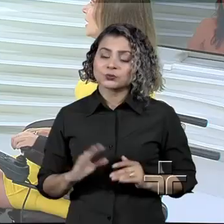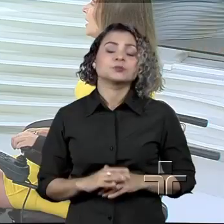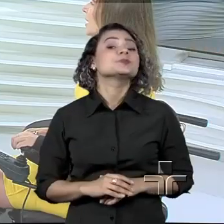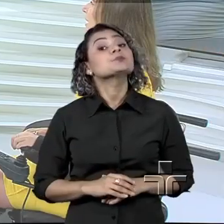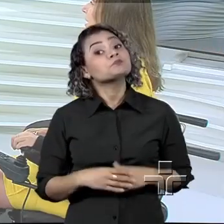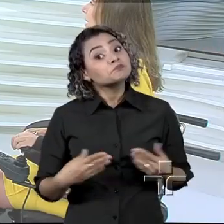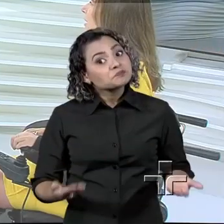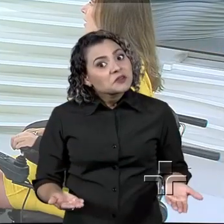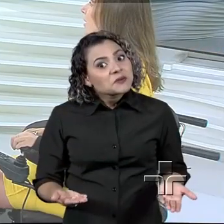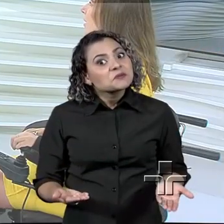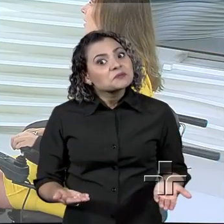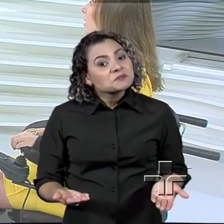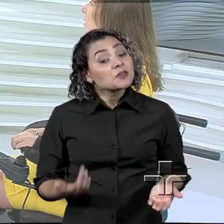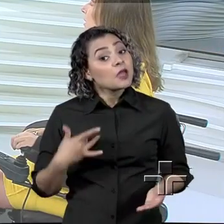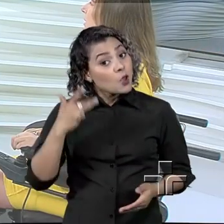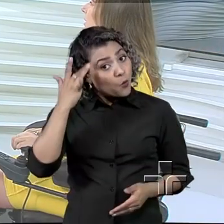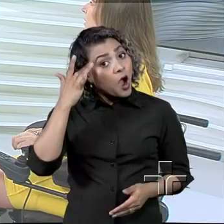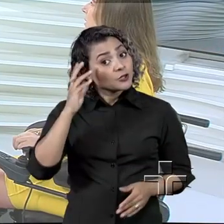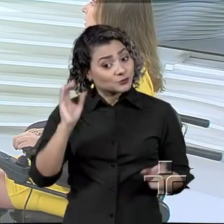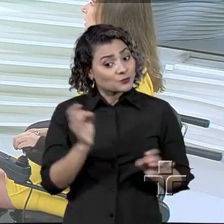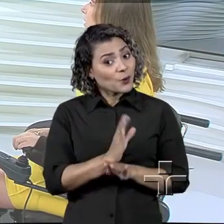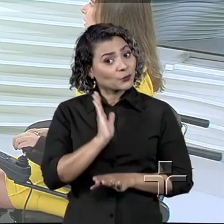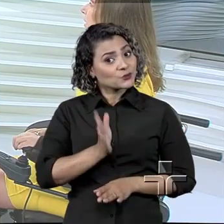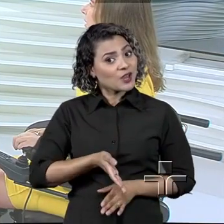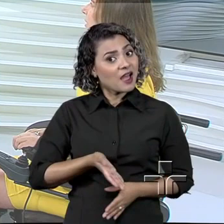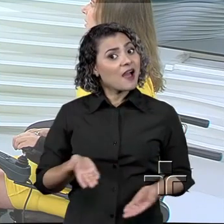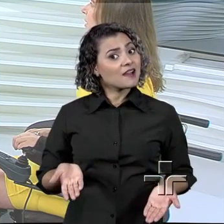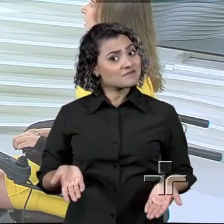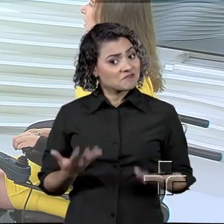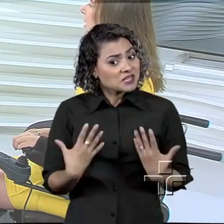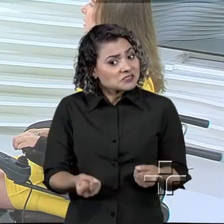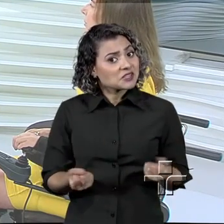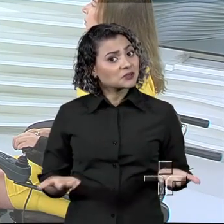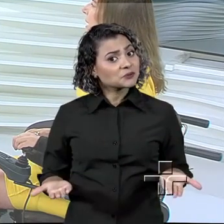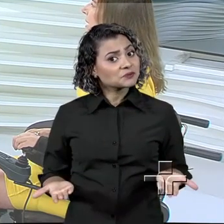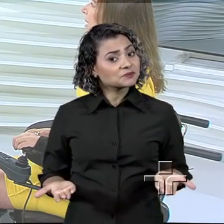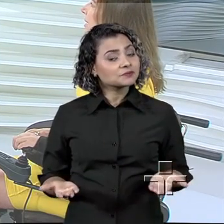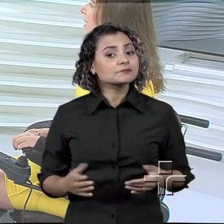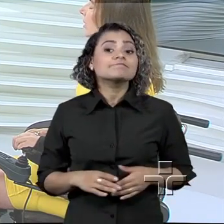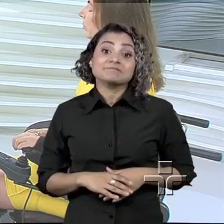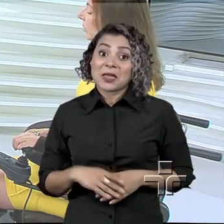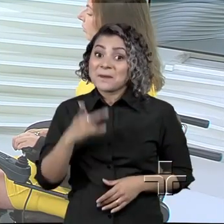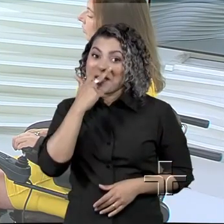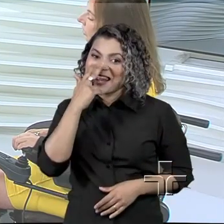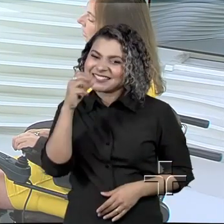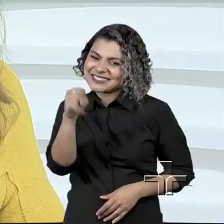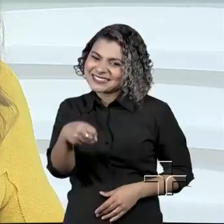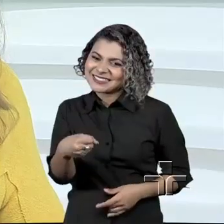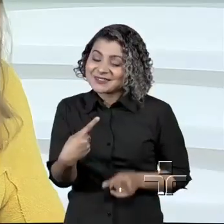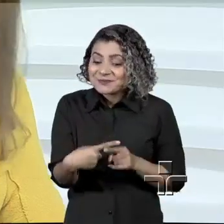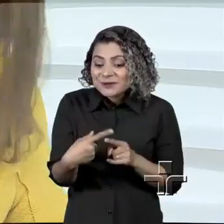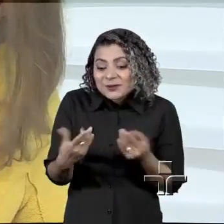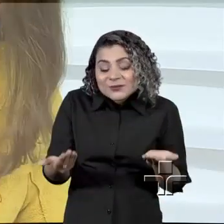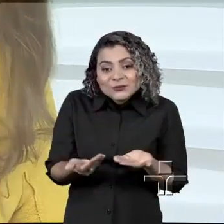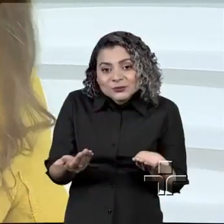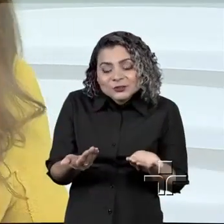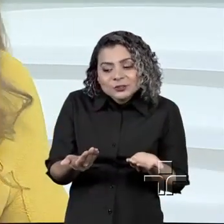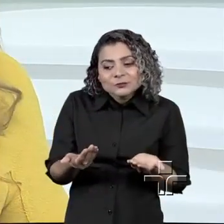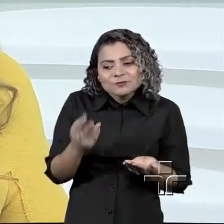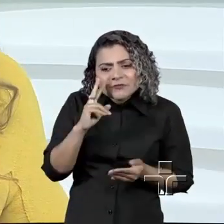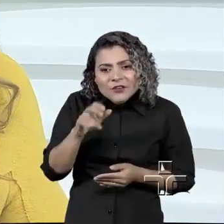Mas, pelo visto, acho que foi bem aceito. Me parece que sim, porque hoje, olhando